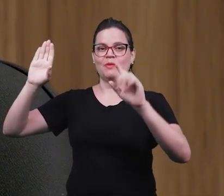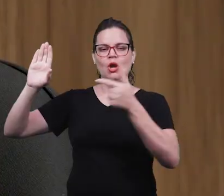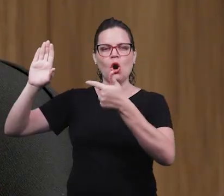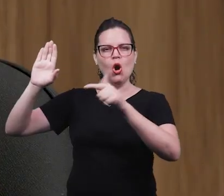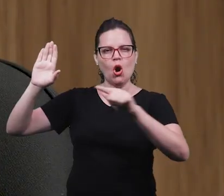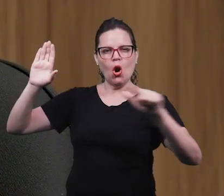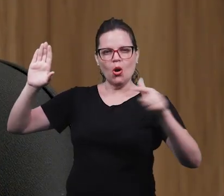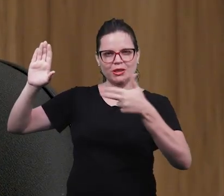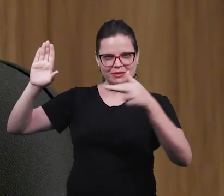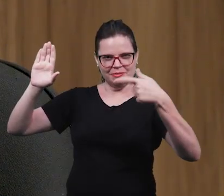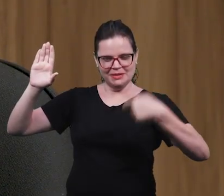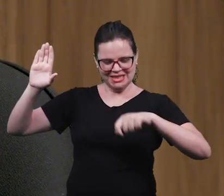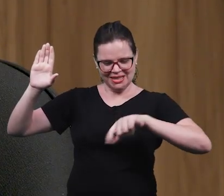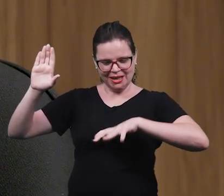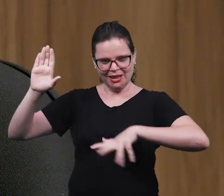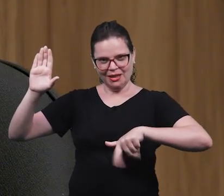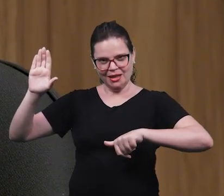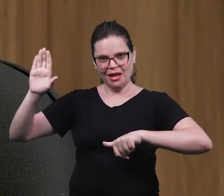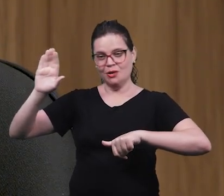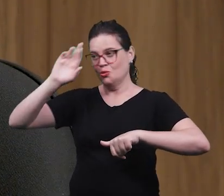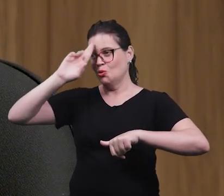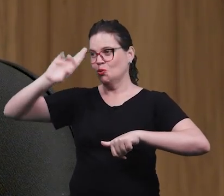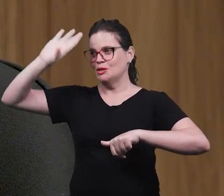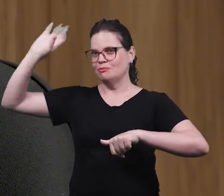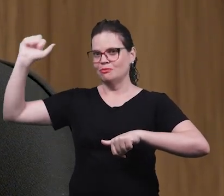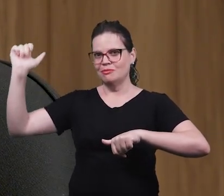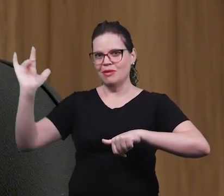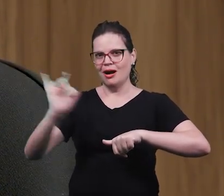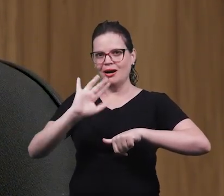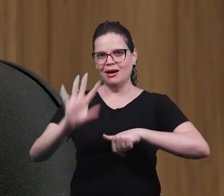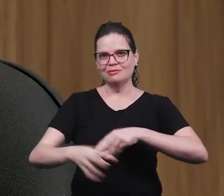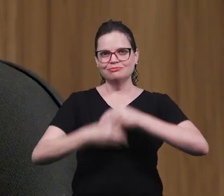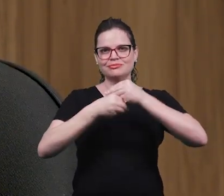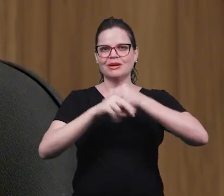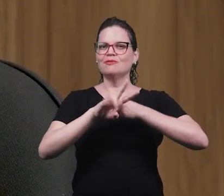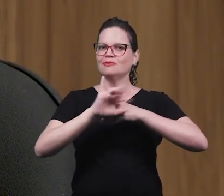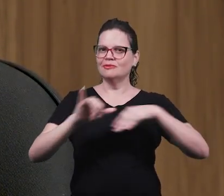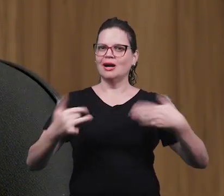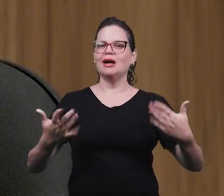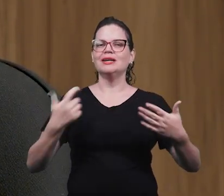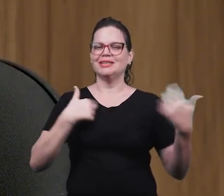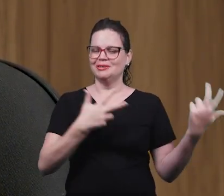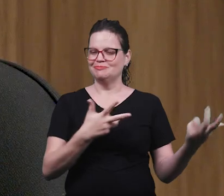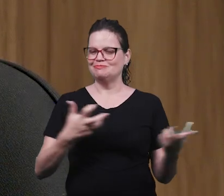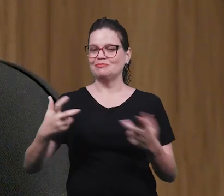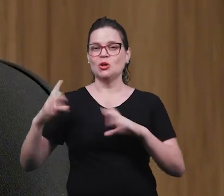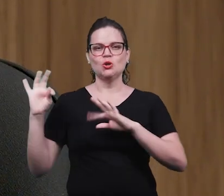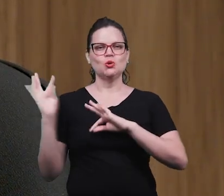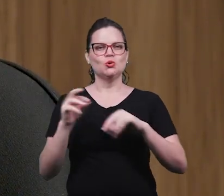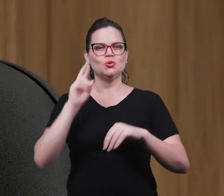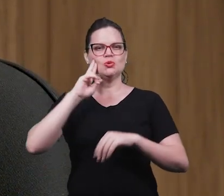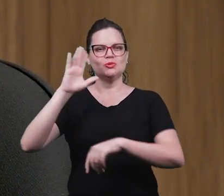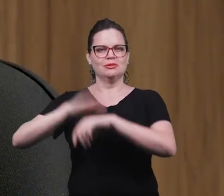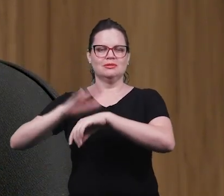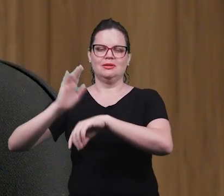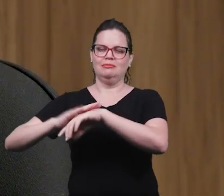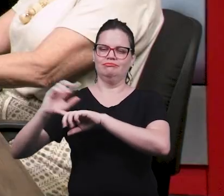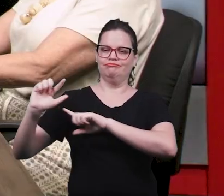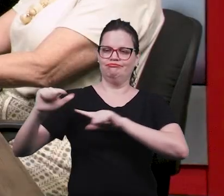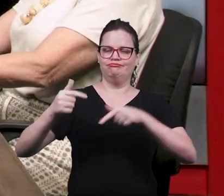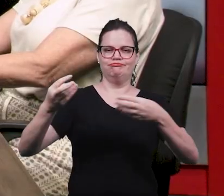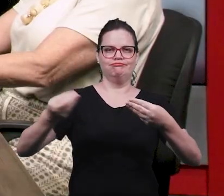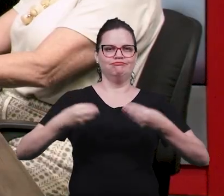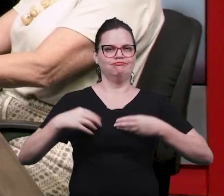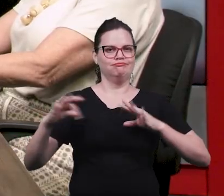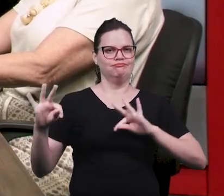as outras coisas são acrescentadas a gente. Eu posso dizer que eu vi a mão do Senhor acrescentando todas as outras coisas. Glória a Deus.